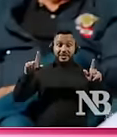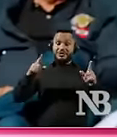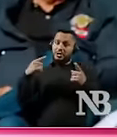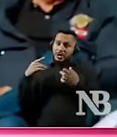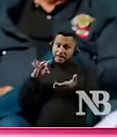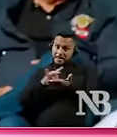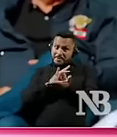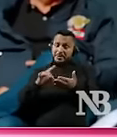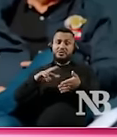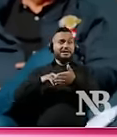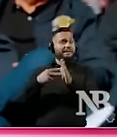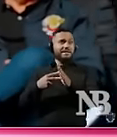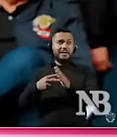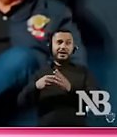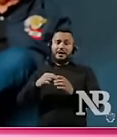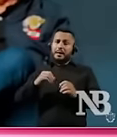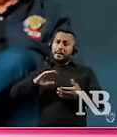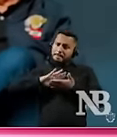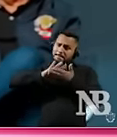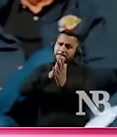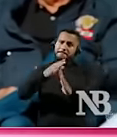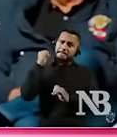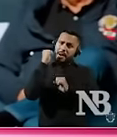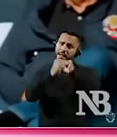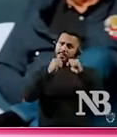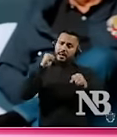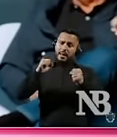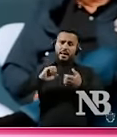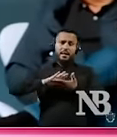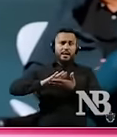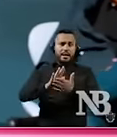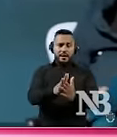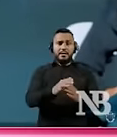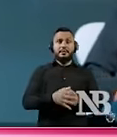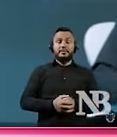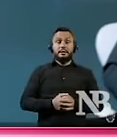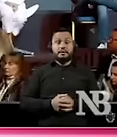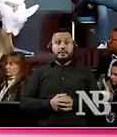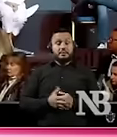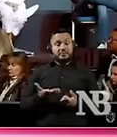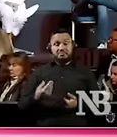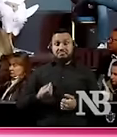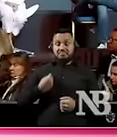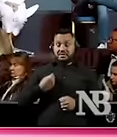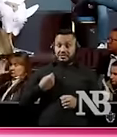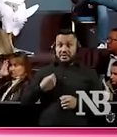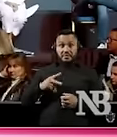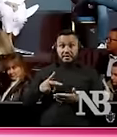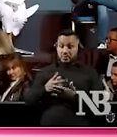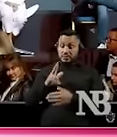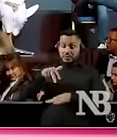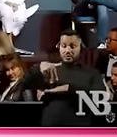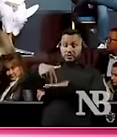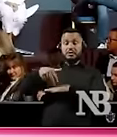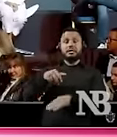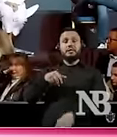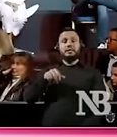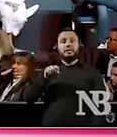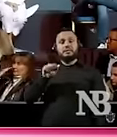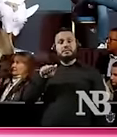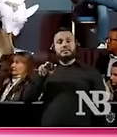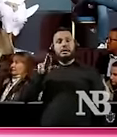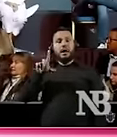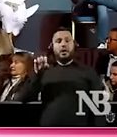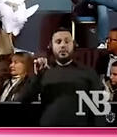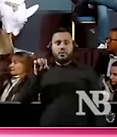morte. Matavam-se as pessoas. E neste momento, estava ali Saulo. E Estevão deu um excelente exemplo